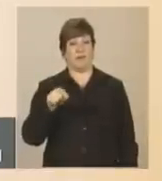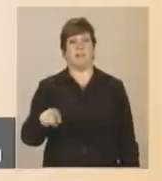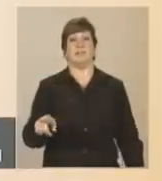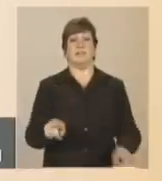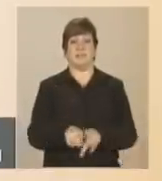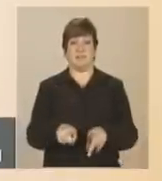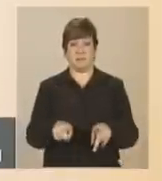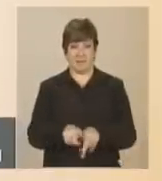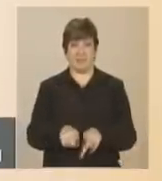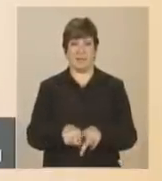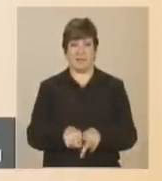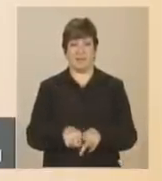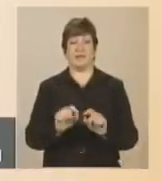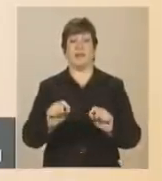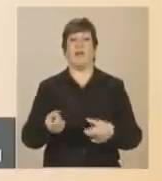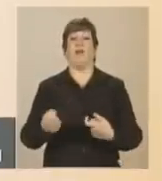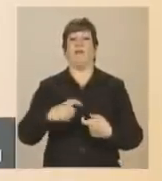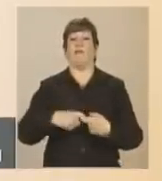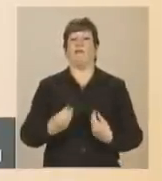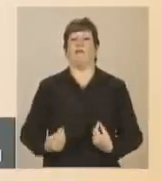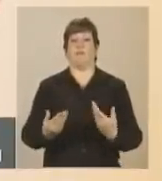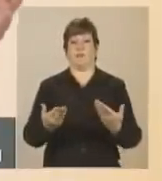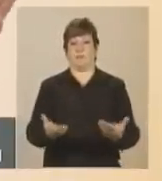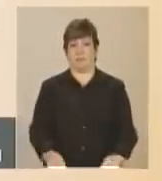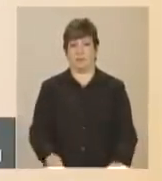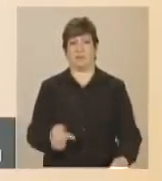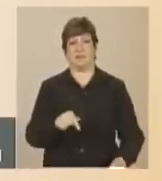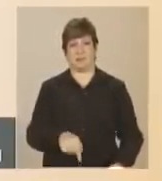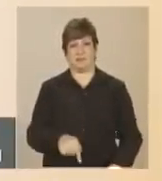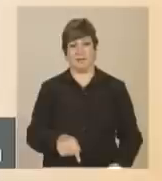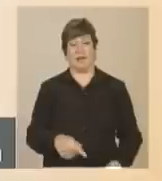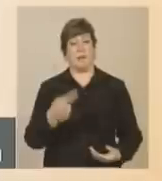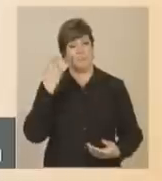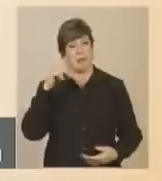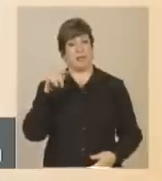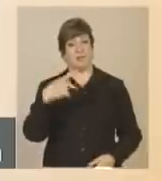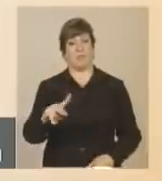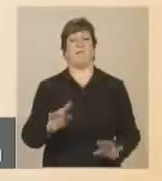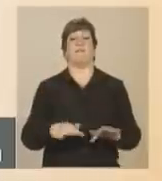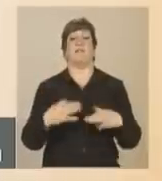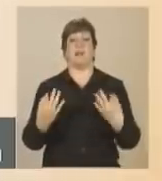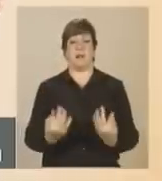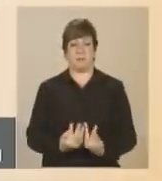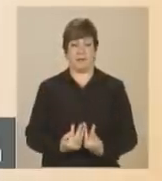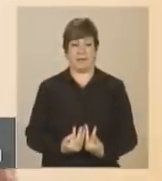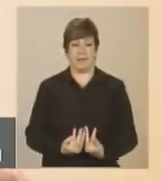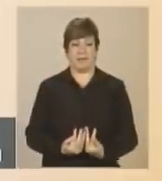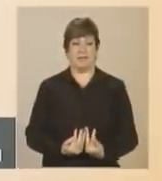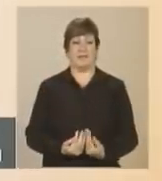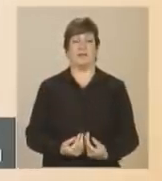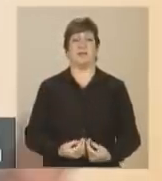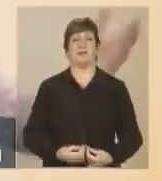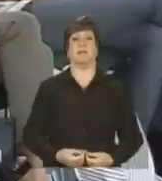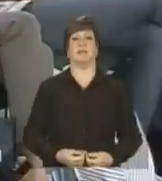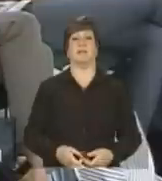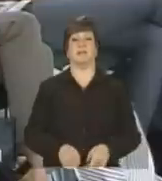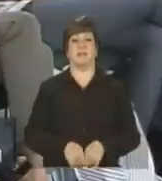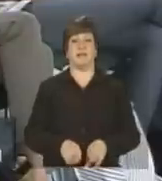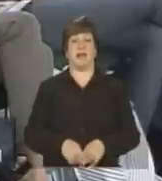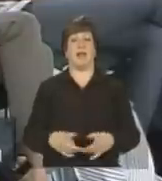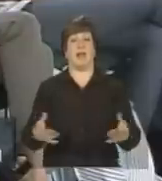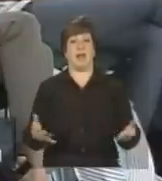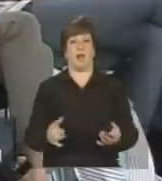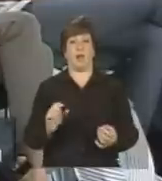também devolveu isso, tanto para a sua família, né? Agora ao